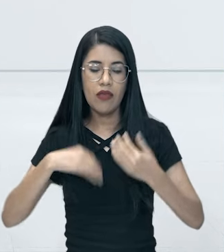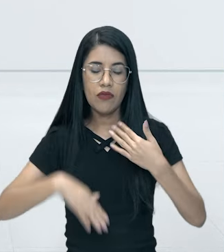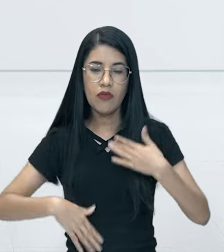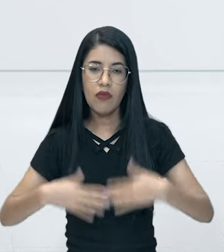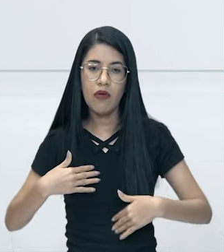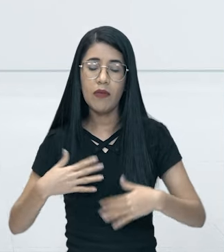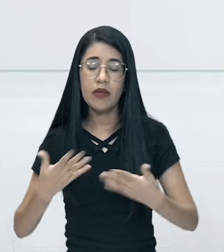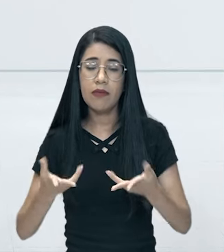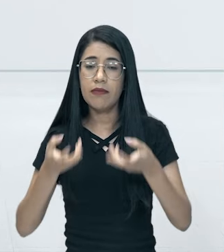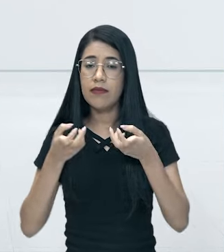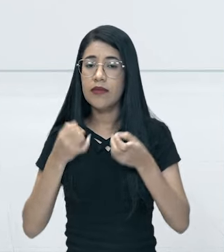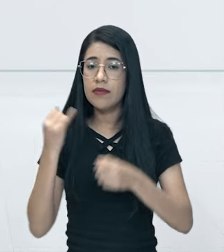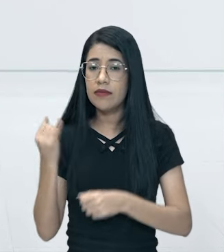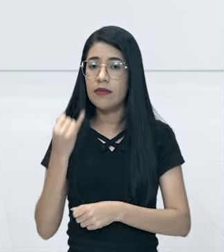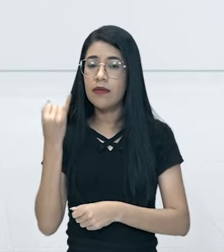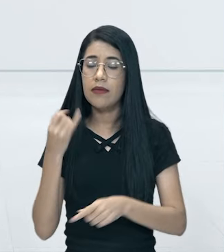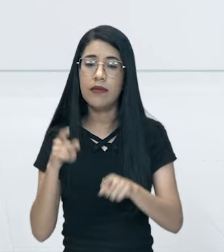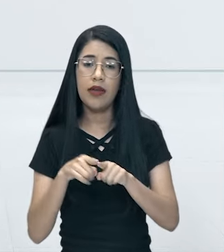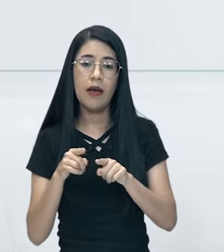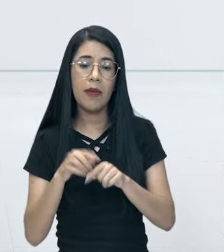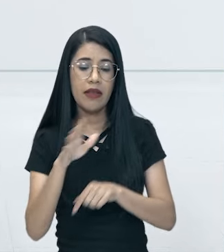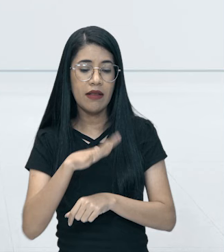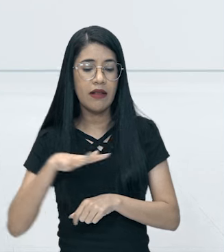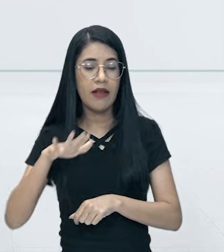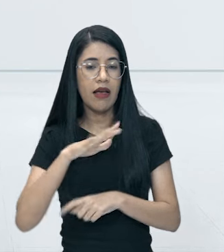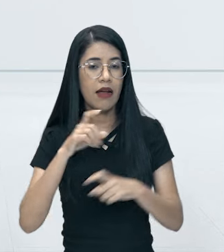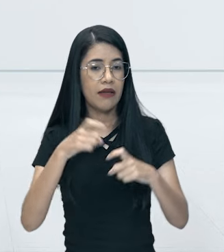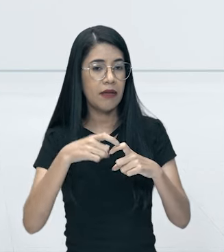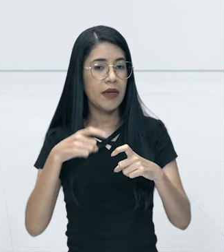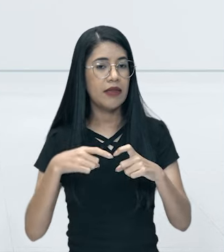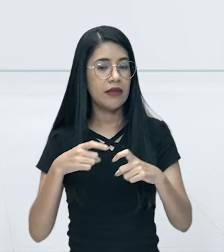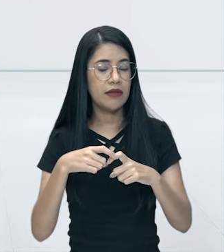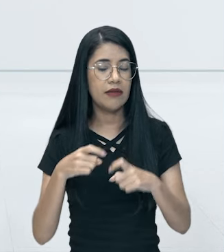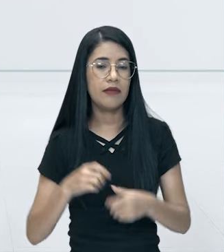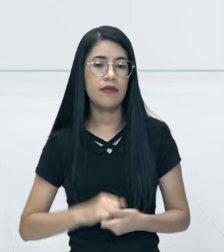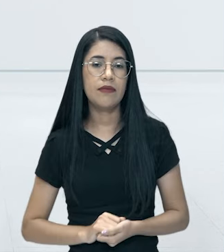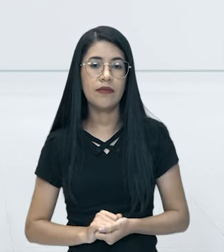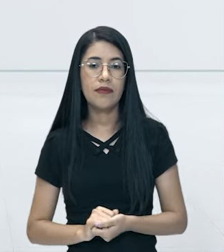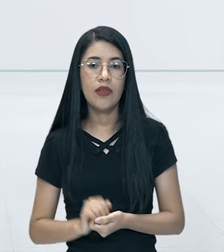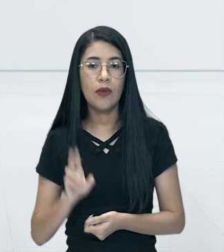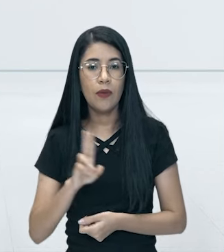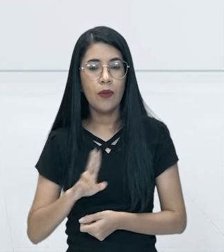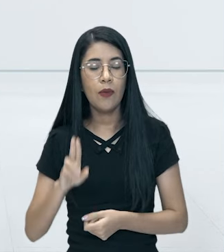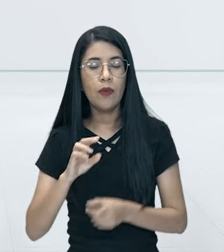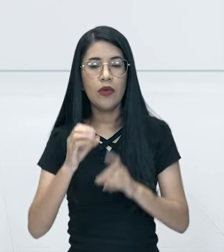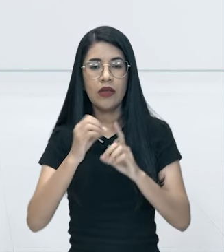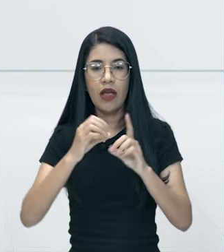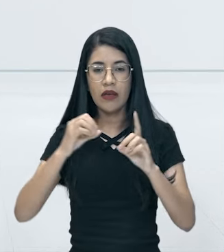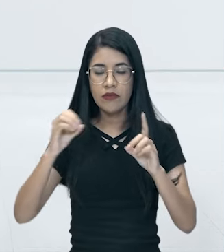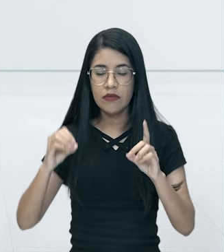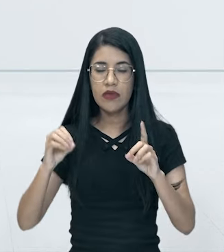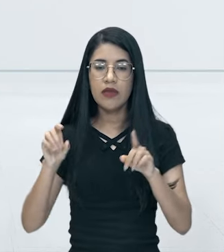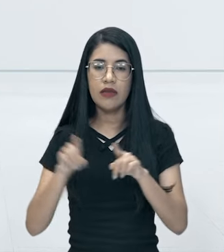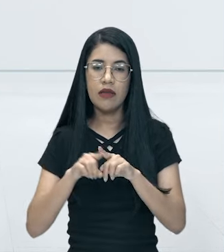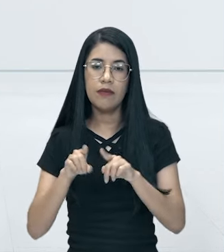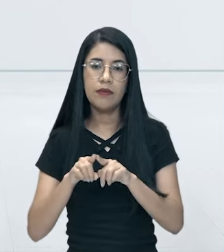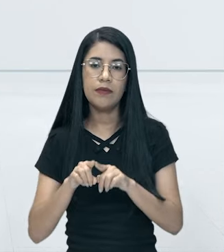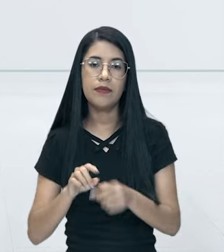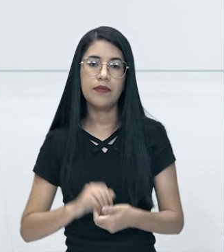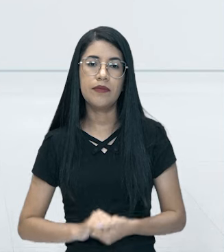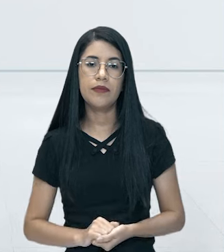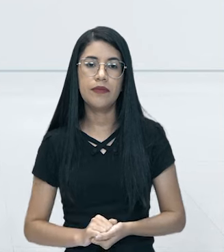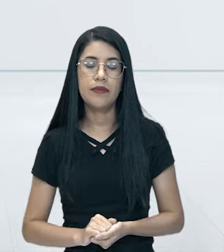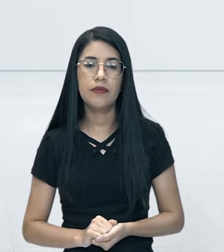muito importante também na medicina essas aplicações dessas ondas envolvendo aí a